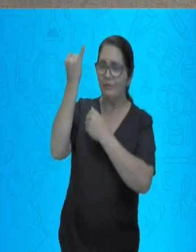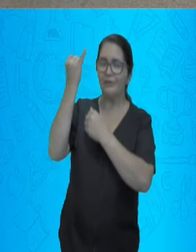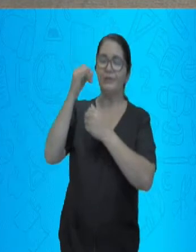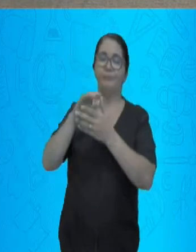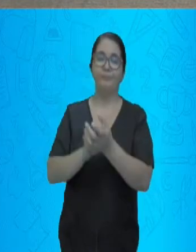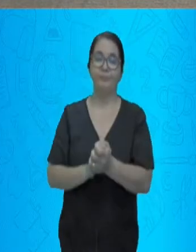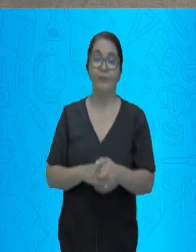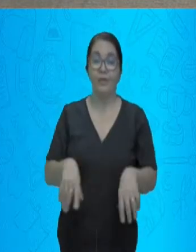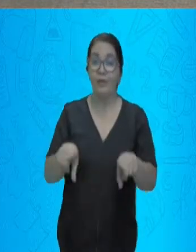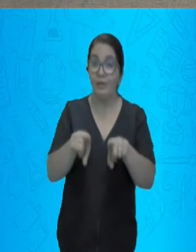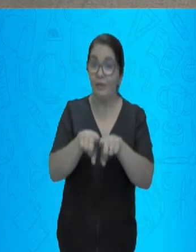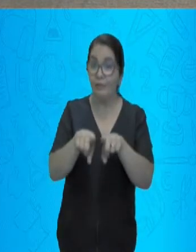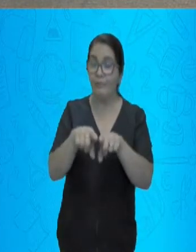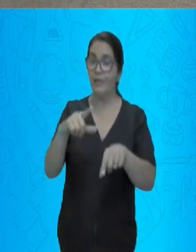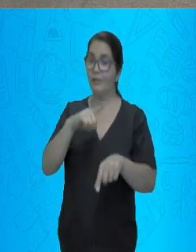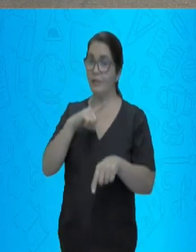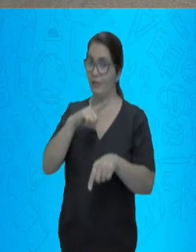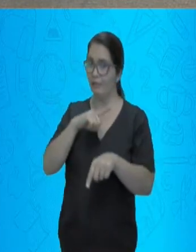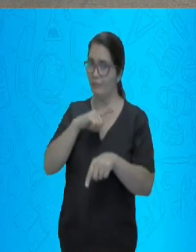Temos aqui